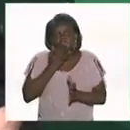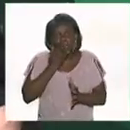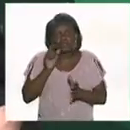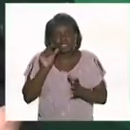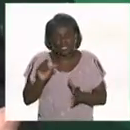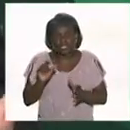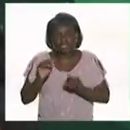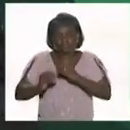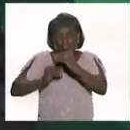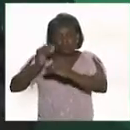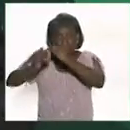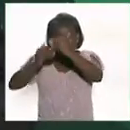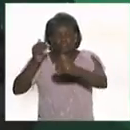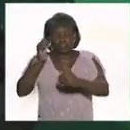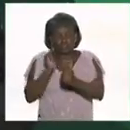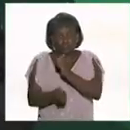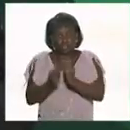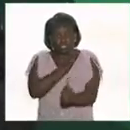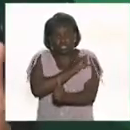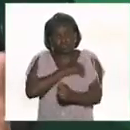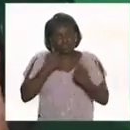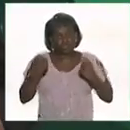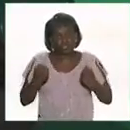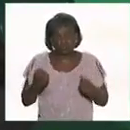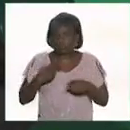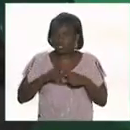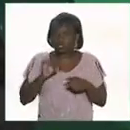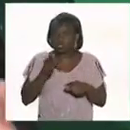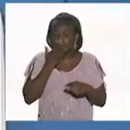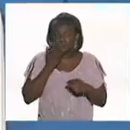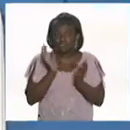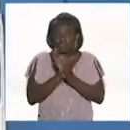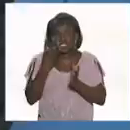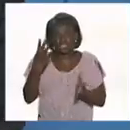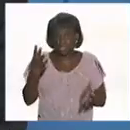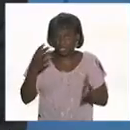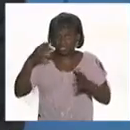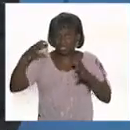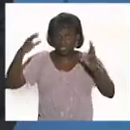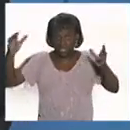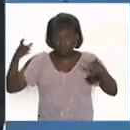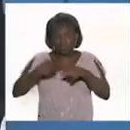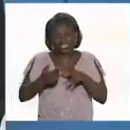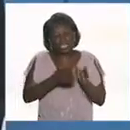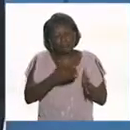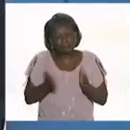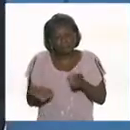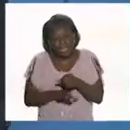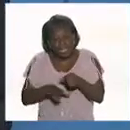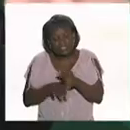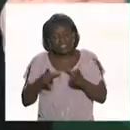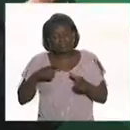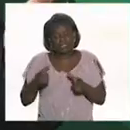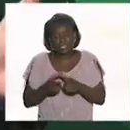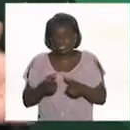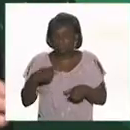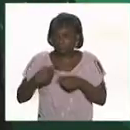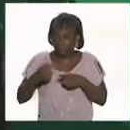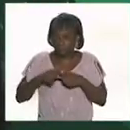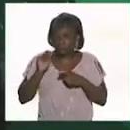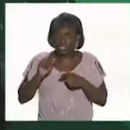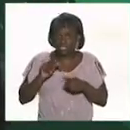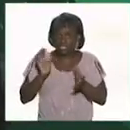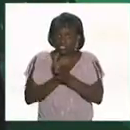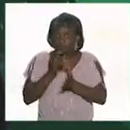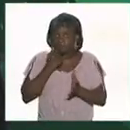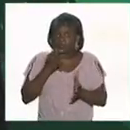esses clubes pequenos a crescer e fazer com que o futebol do Rio de Janeiro se fortaleça. Porque só tem grande porque teve o pequeno, ou Exato. porque tem o pequeno. Agora, há um grande problema, Rui, porque o